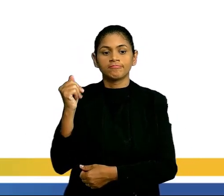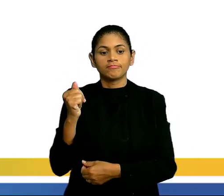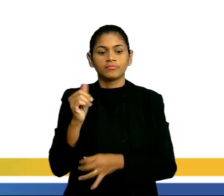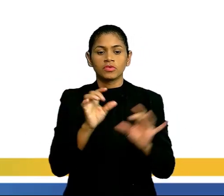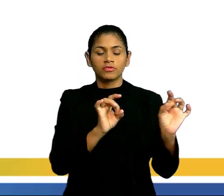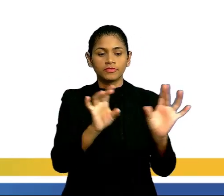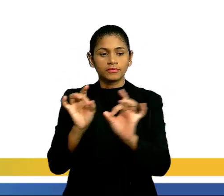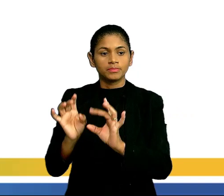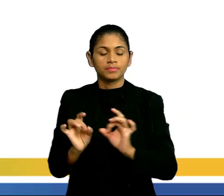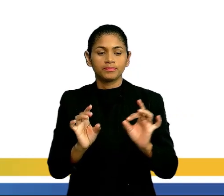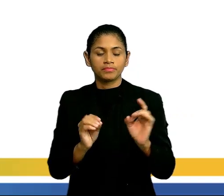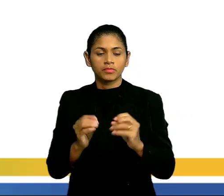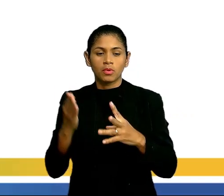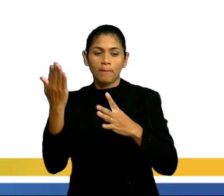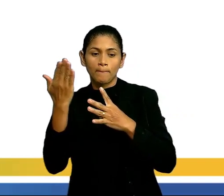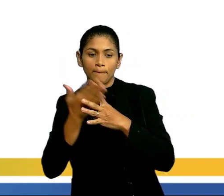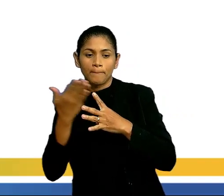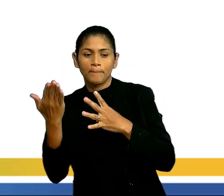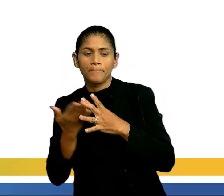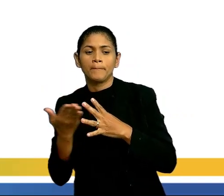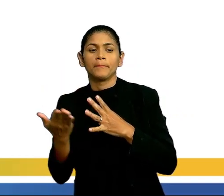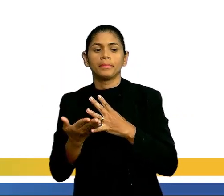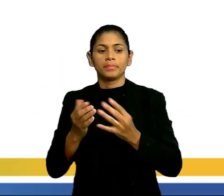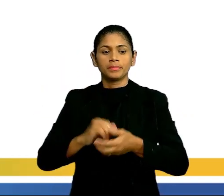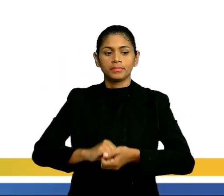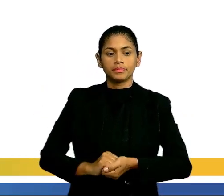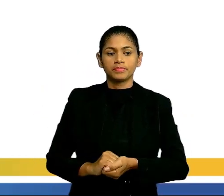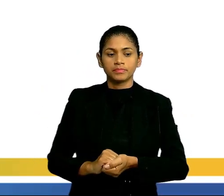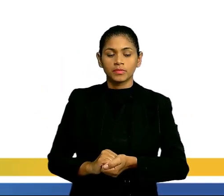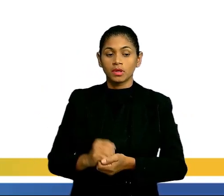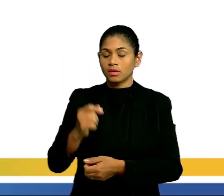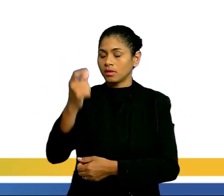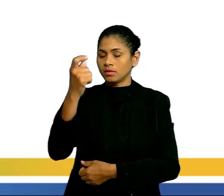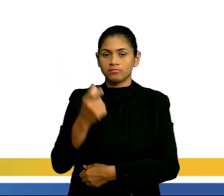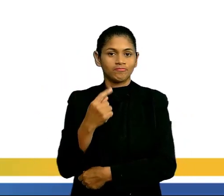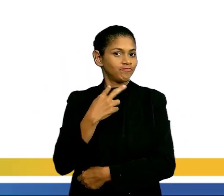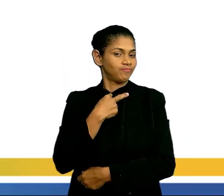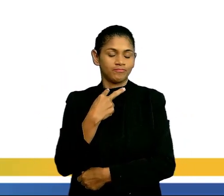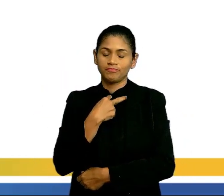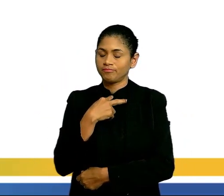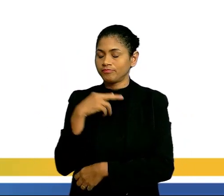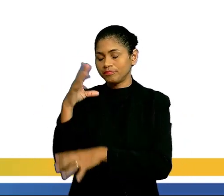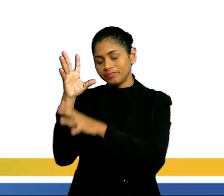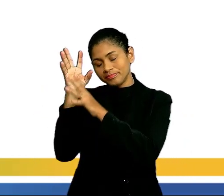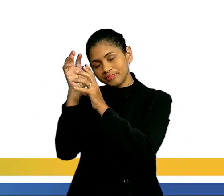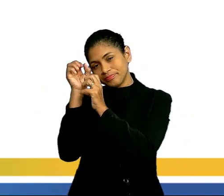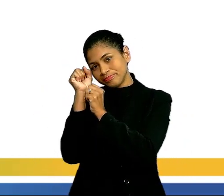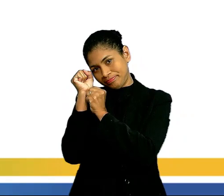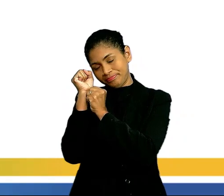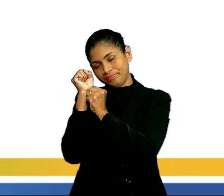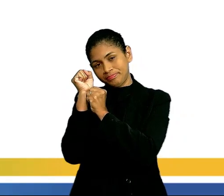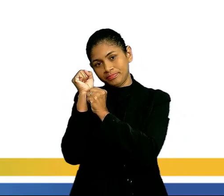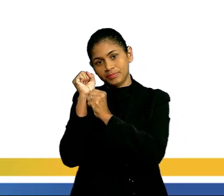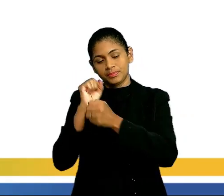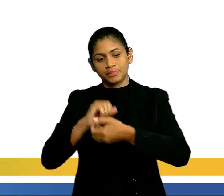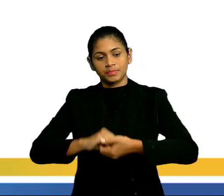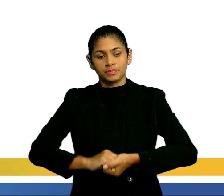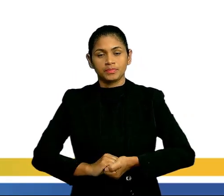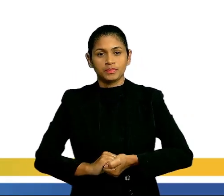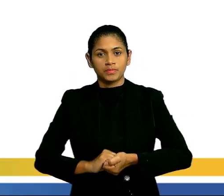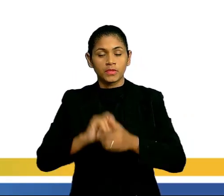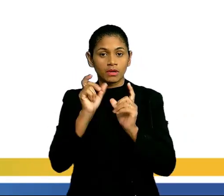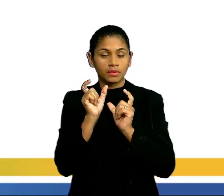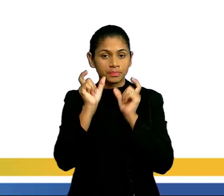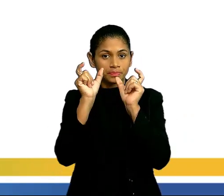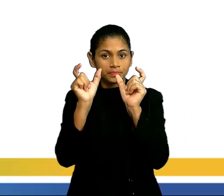polacos vendendo a prestações. A gente não pode dormir com os oradores e os pernilongos. Observa